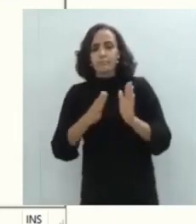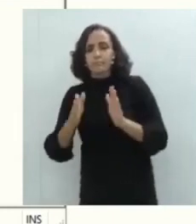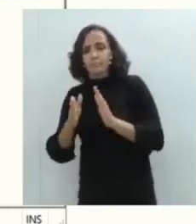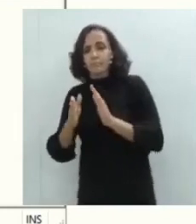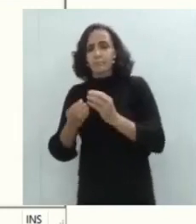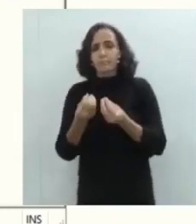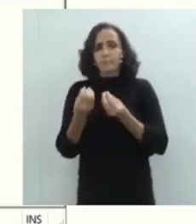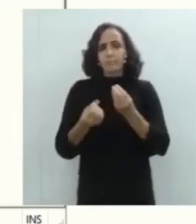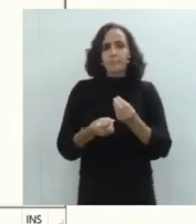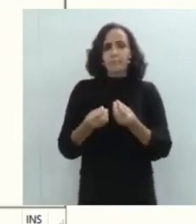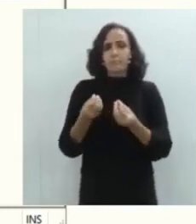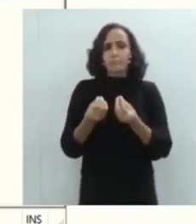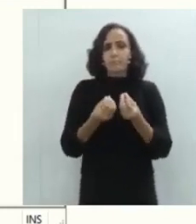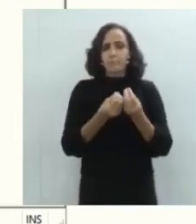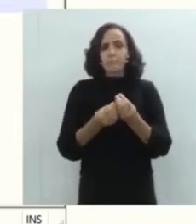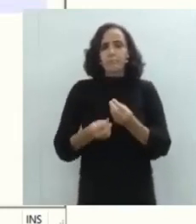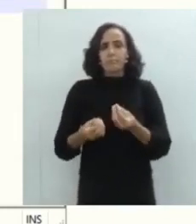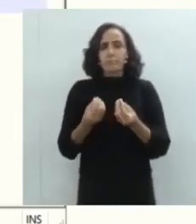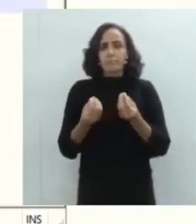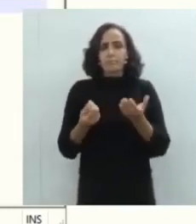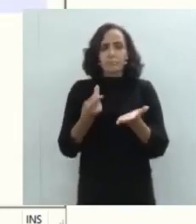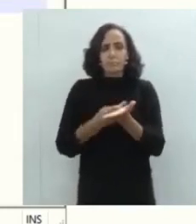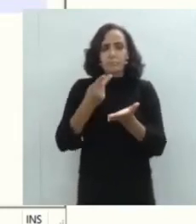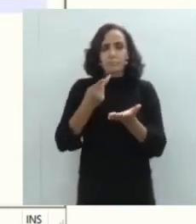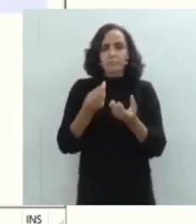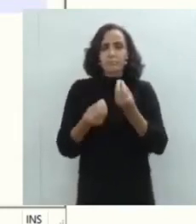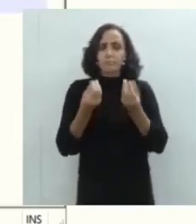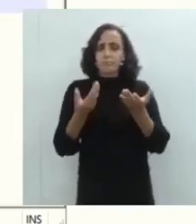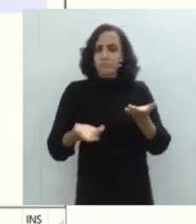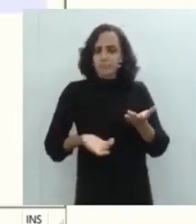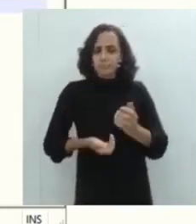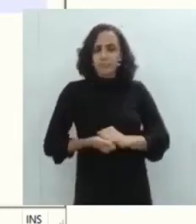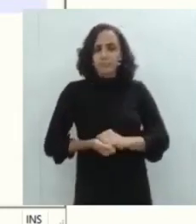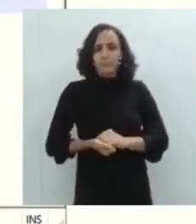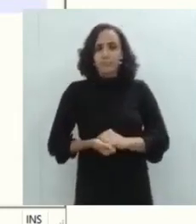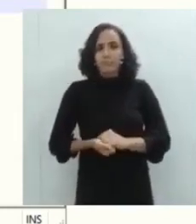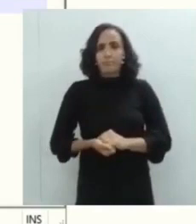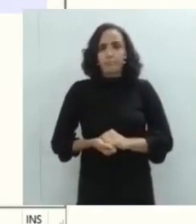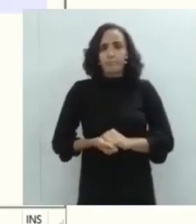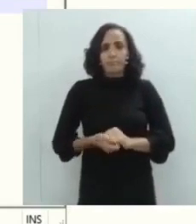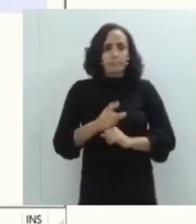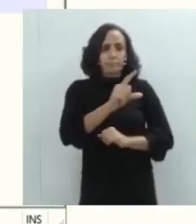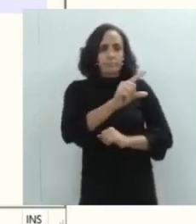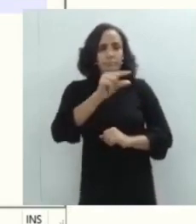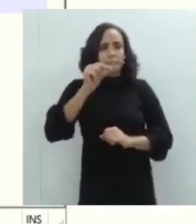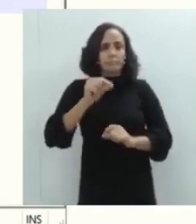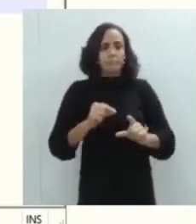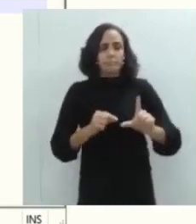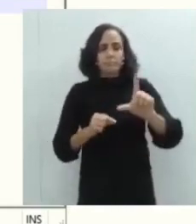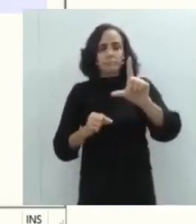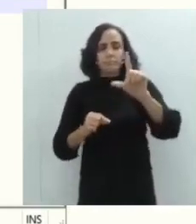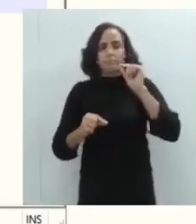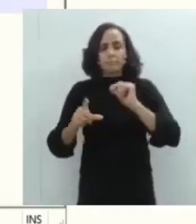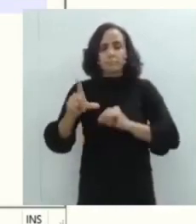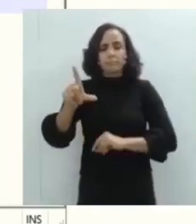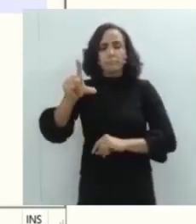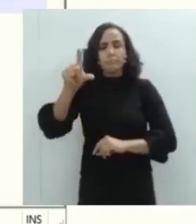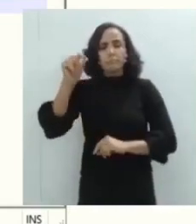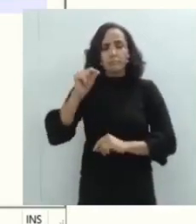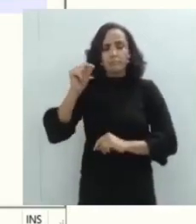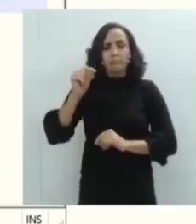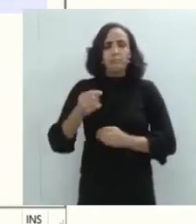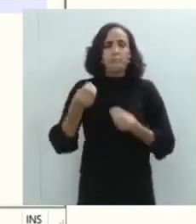where, né, da cláusula where, a gente diz que só selecione o dado cujo